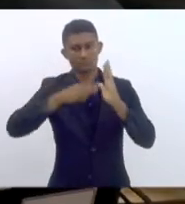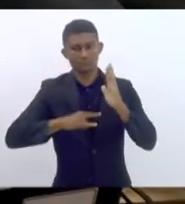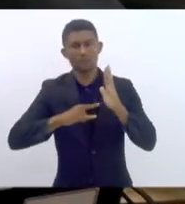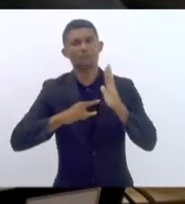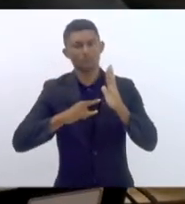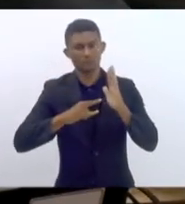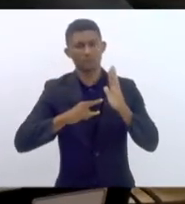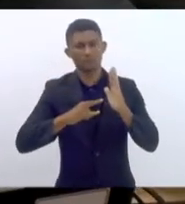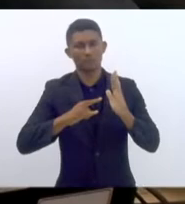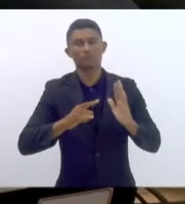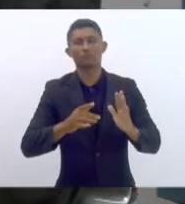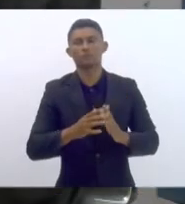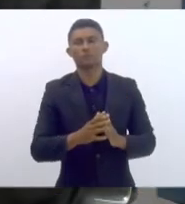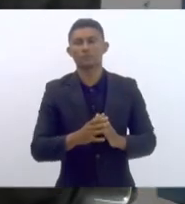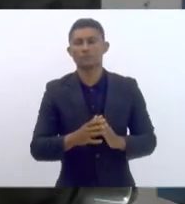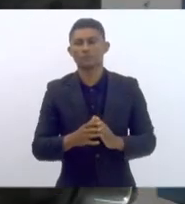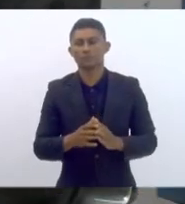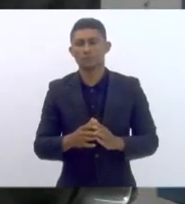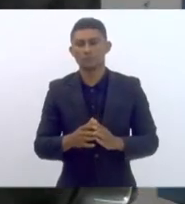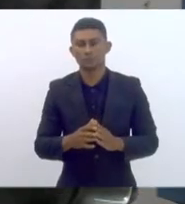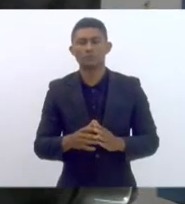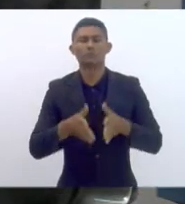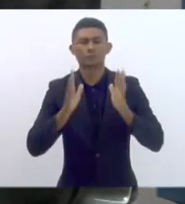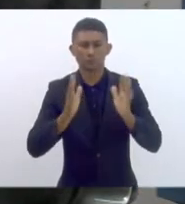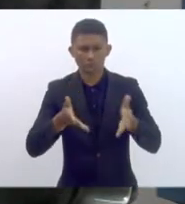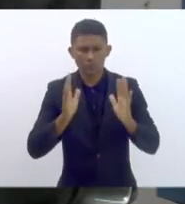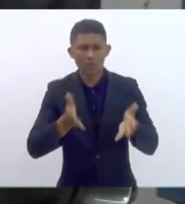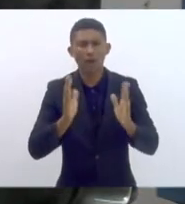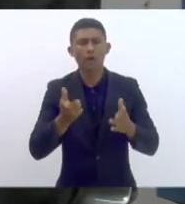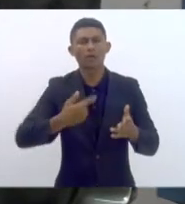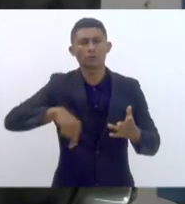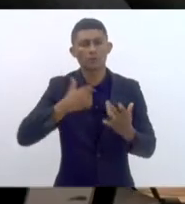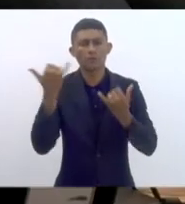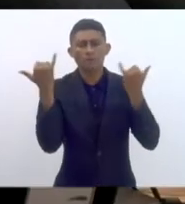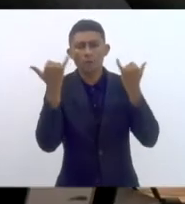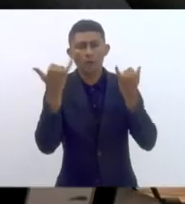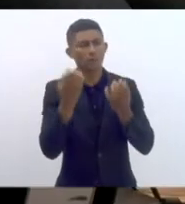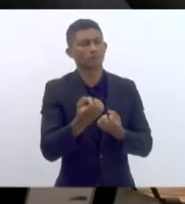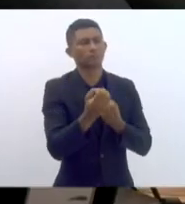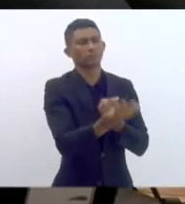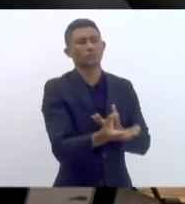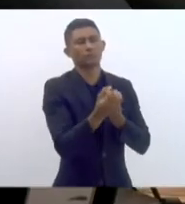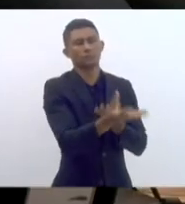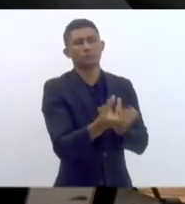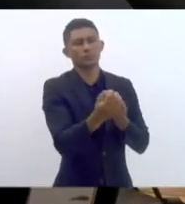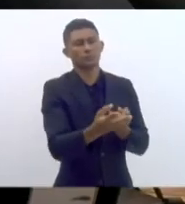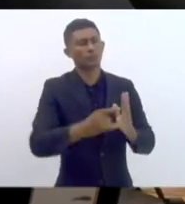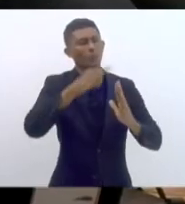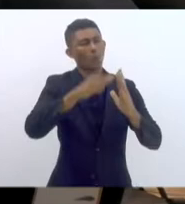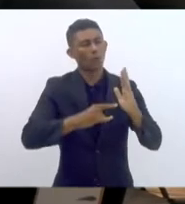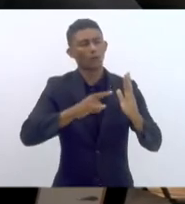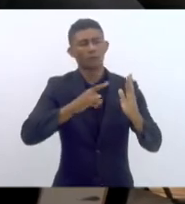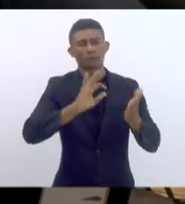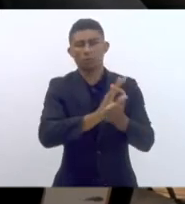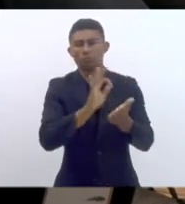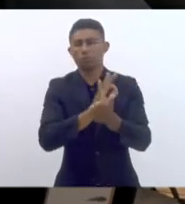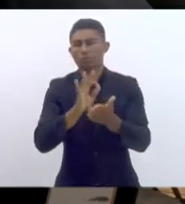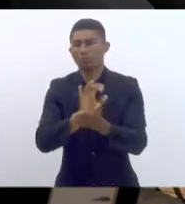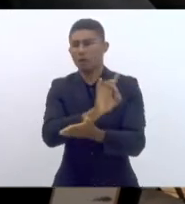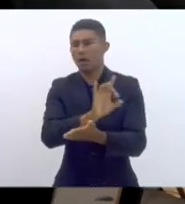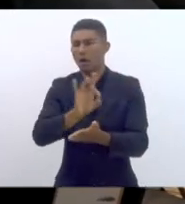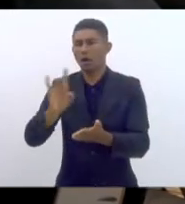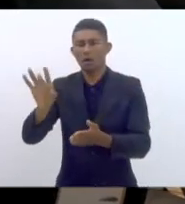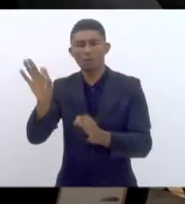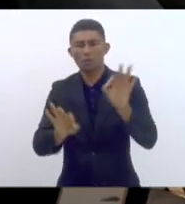elencou todos os contratos e informou as taxas de cada contrato. E aí seriam esses contratos, estariam dentro dessa aqui.